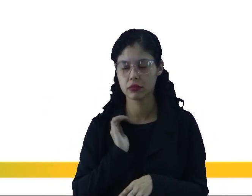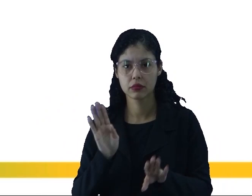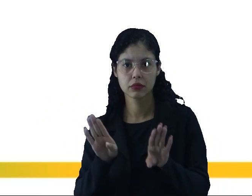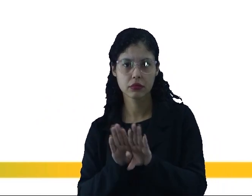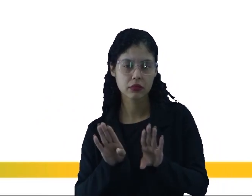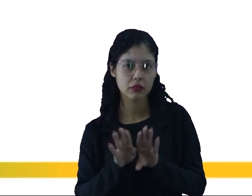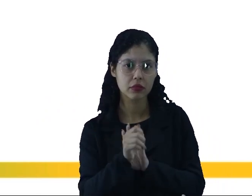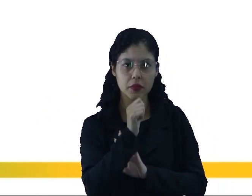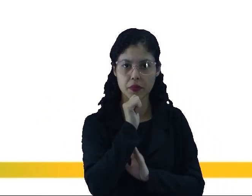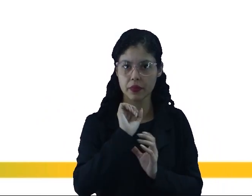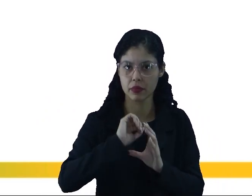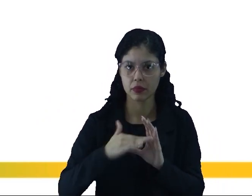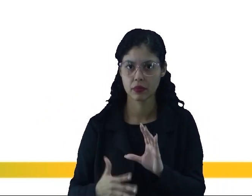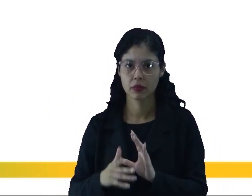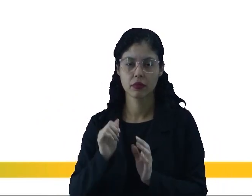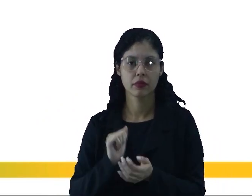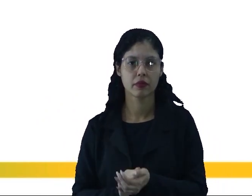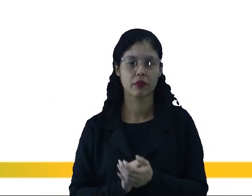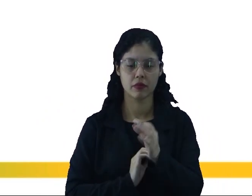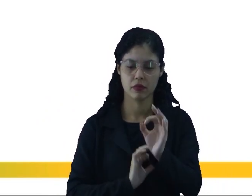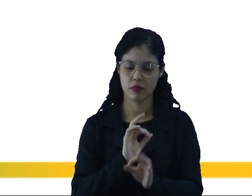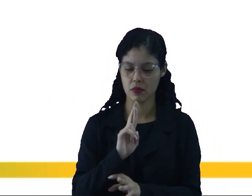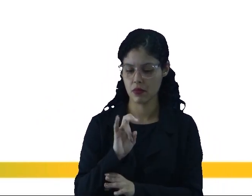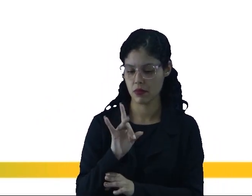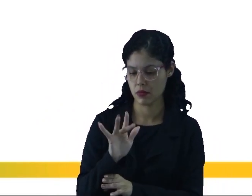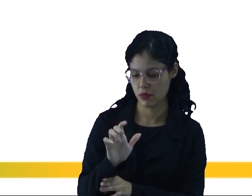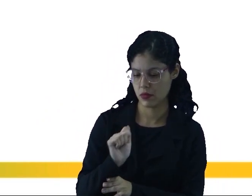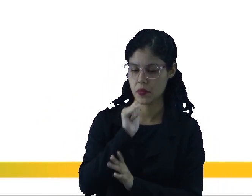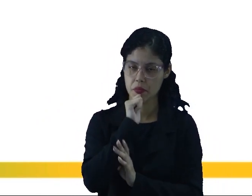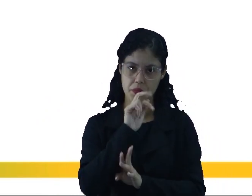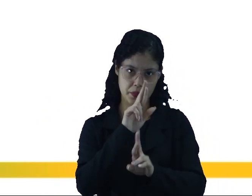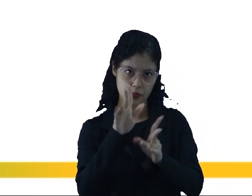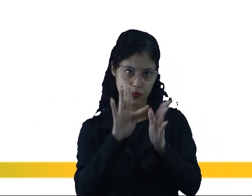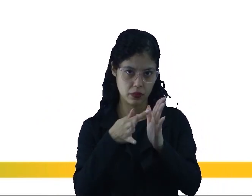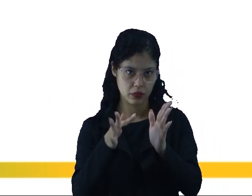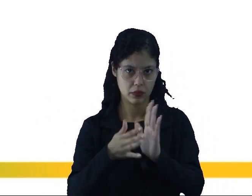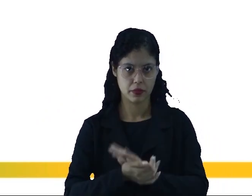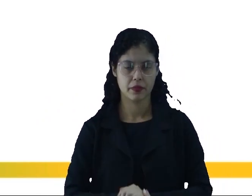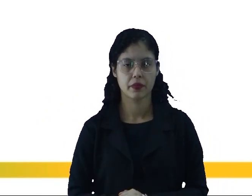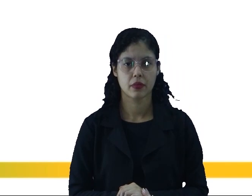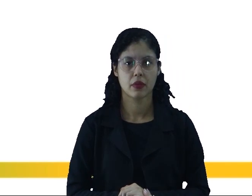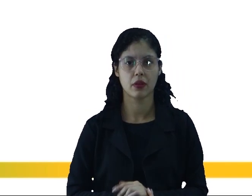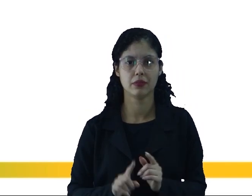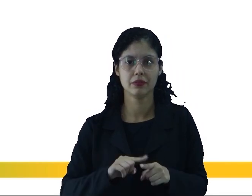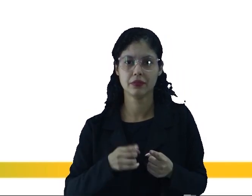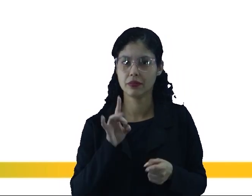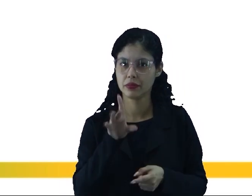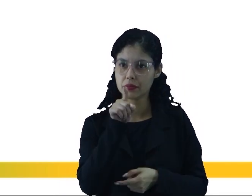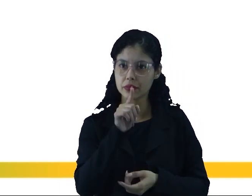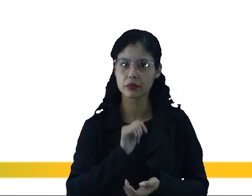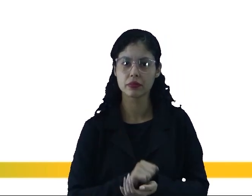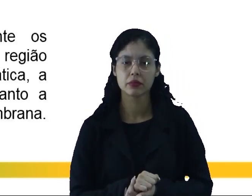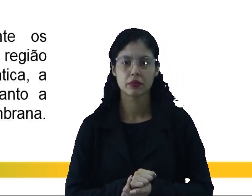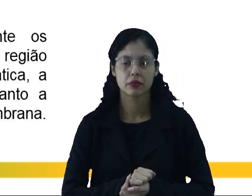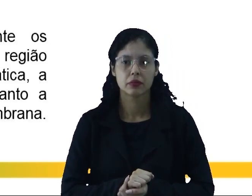riqueza de características e riqueza de organelas que desempenham diferentes funções. Mas não é só aí, né? Então, não acaba só